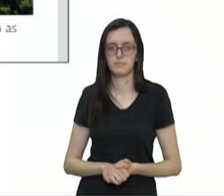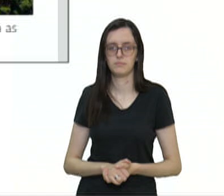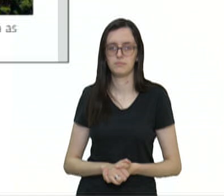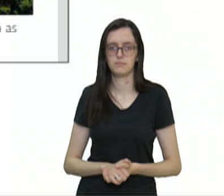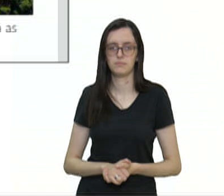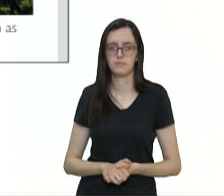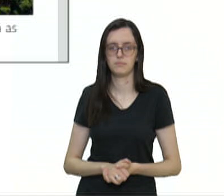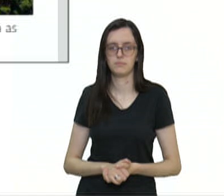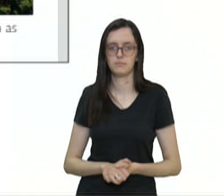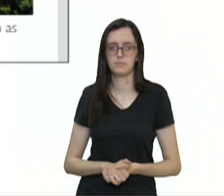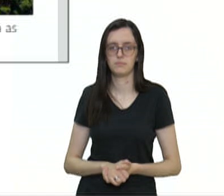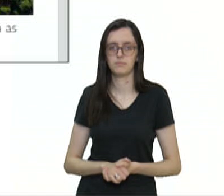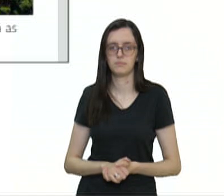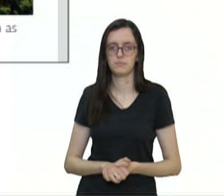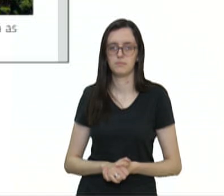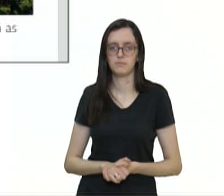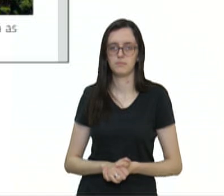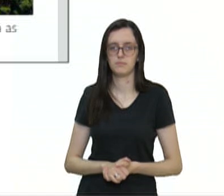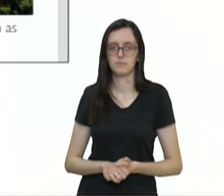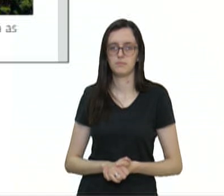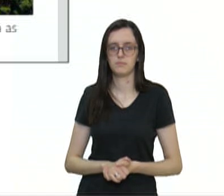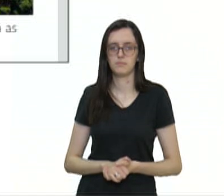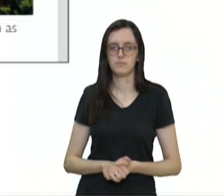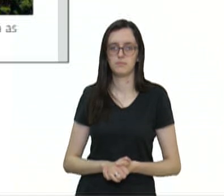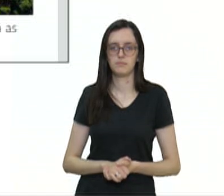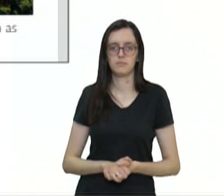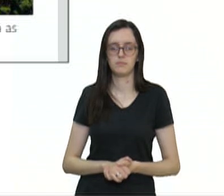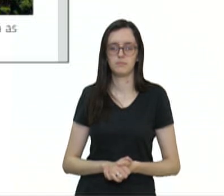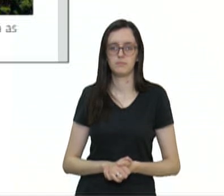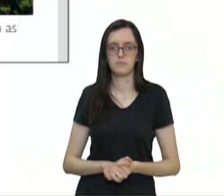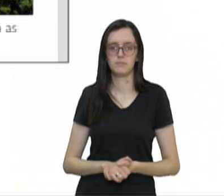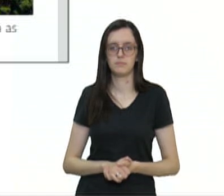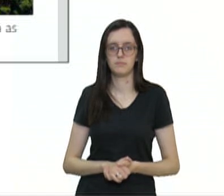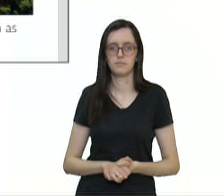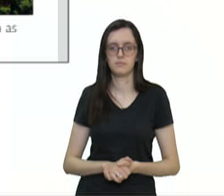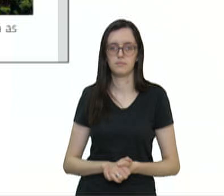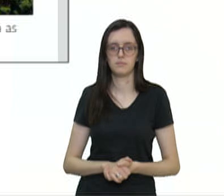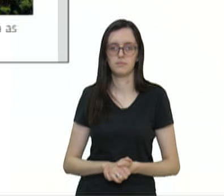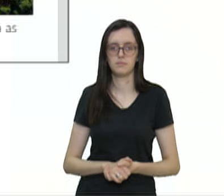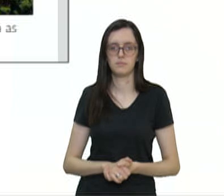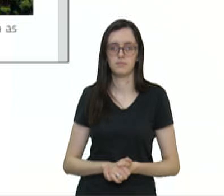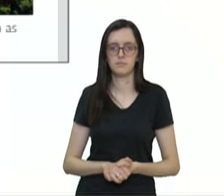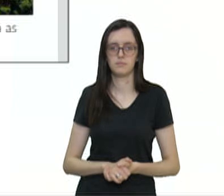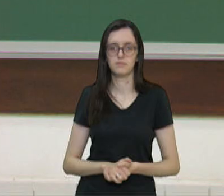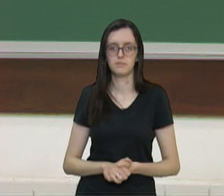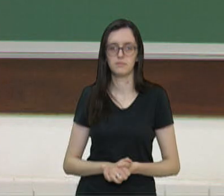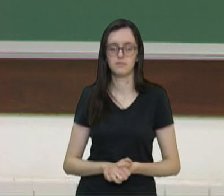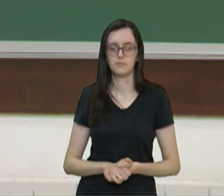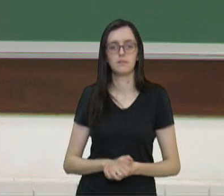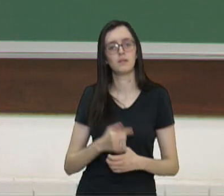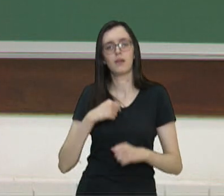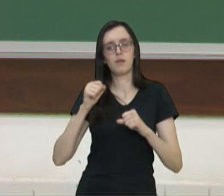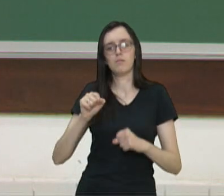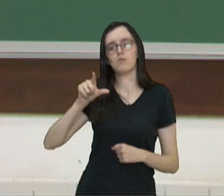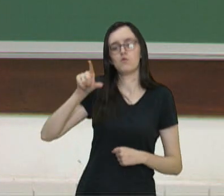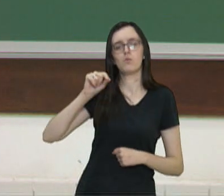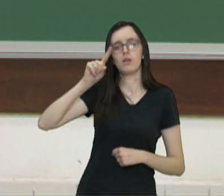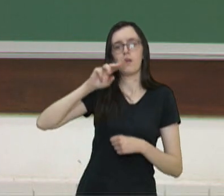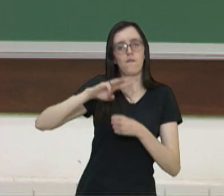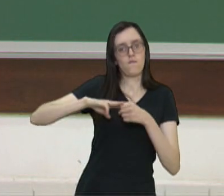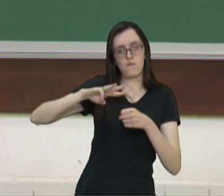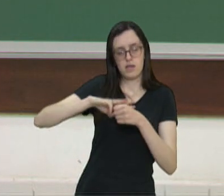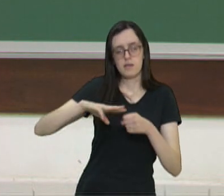open every day, 8 to 17. Então eu posso também ir de van até lá. Eu tenho